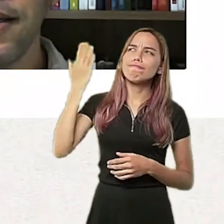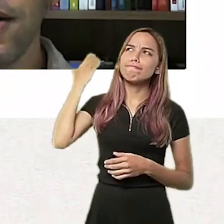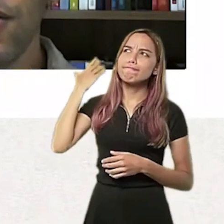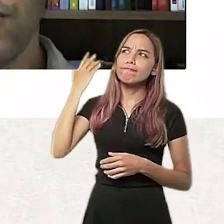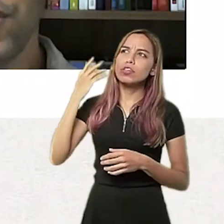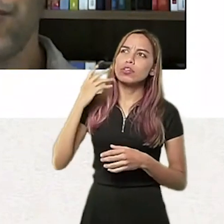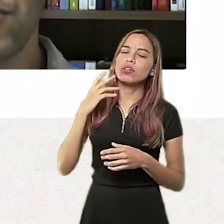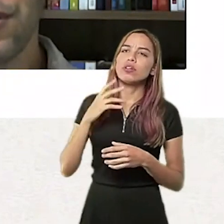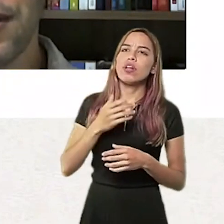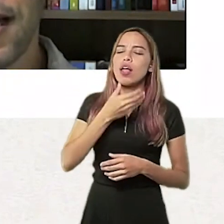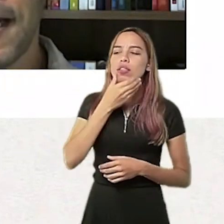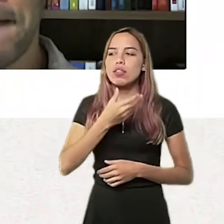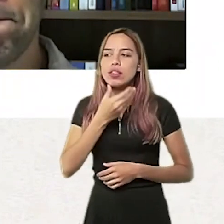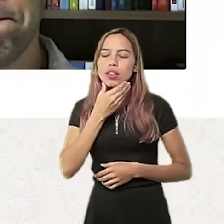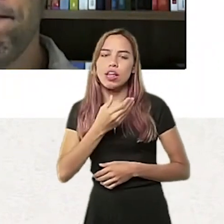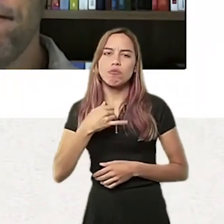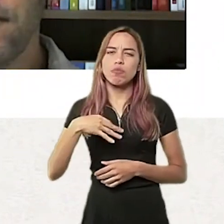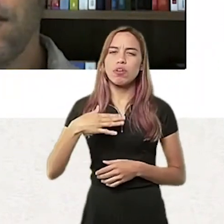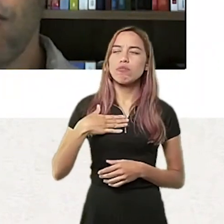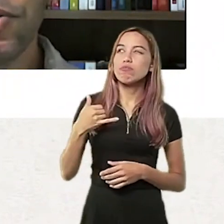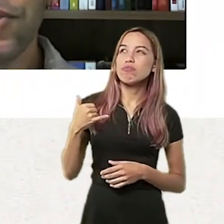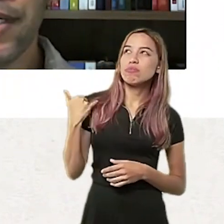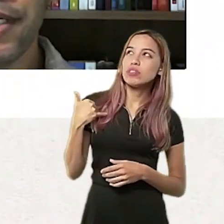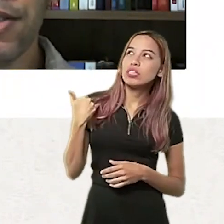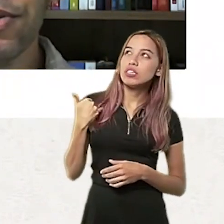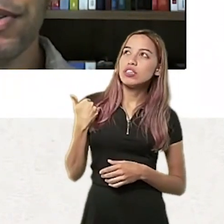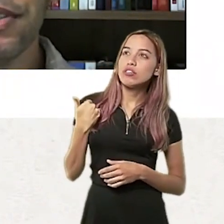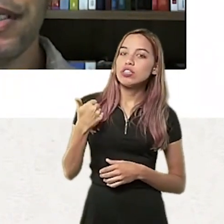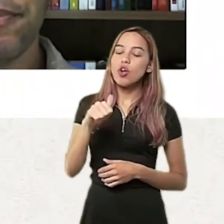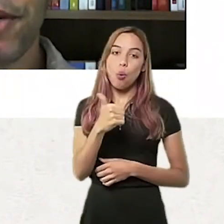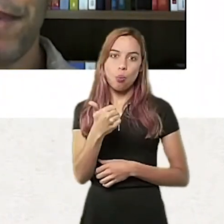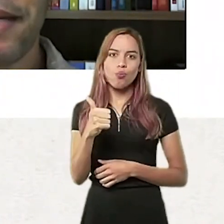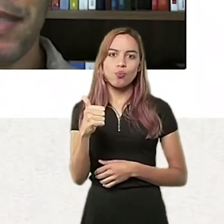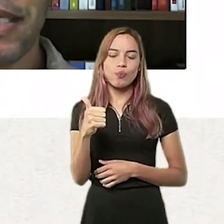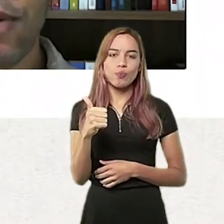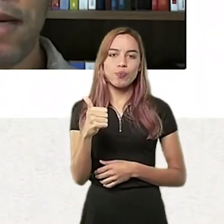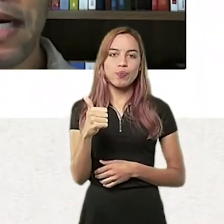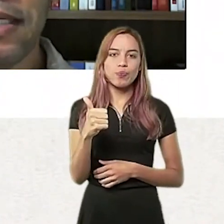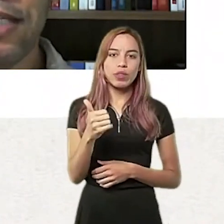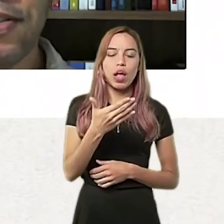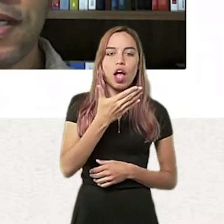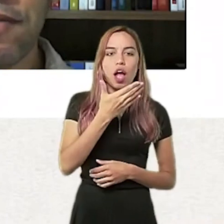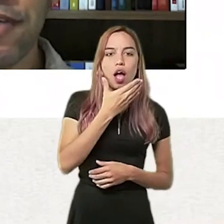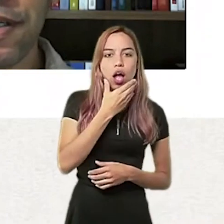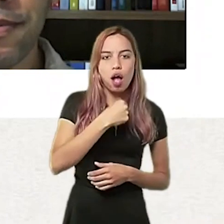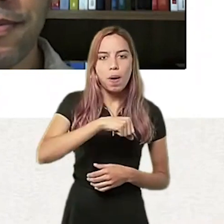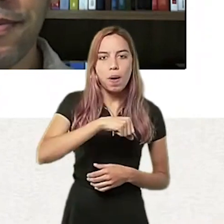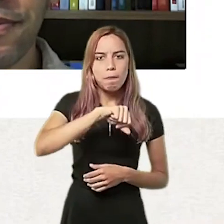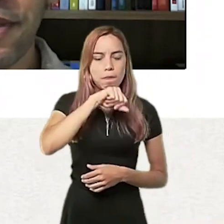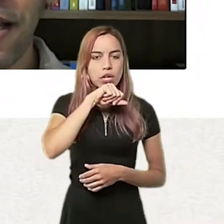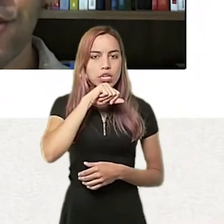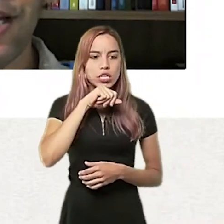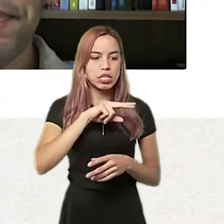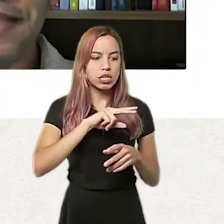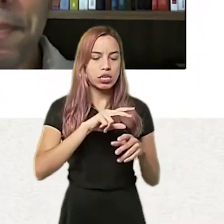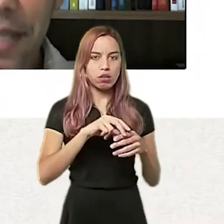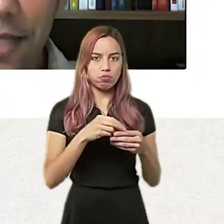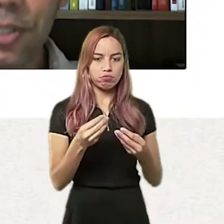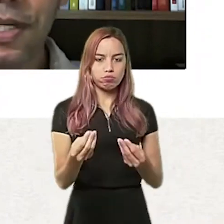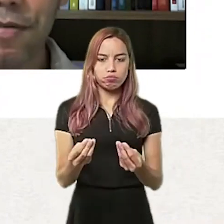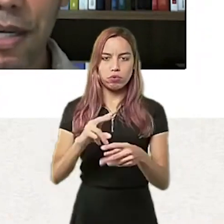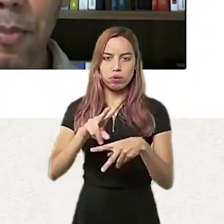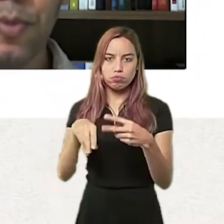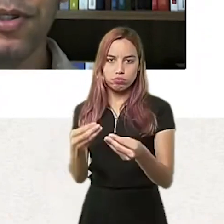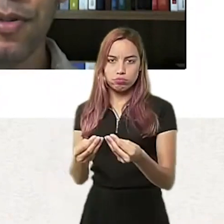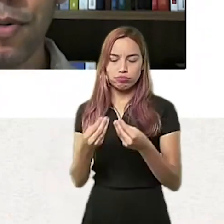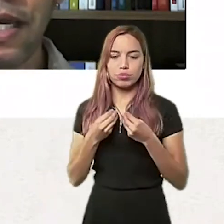né? Que eu tinha 11 anos e meu pai me deu uma máquina de escrever. Acho que ele percebia